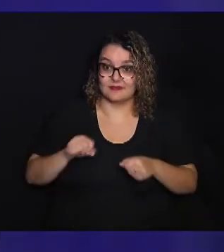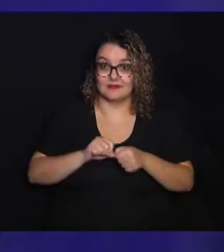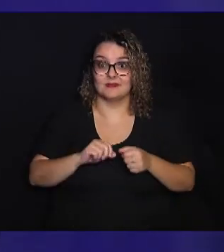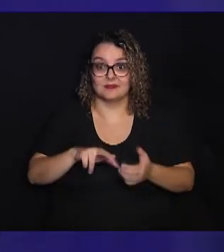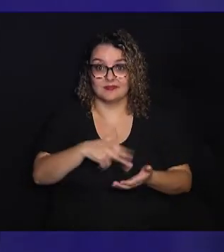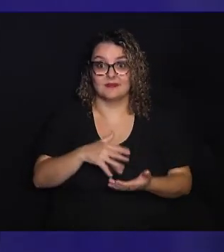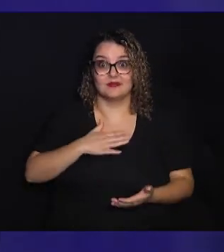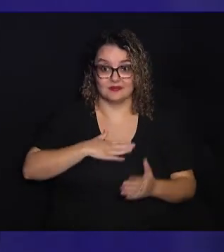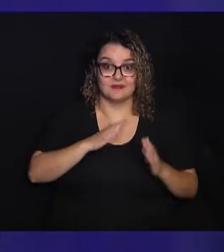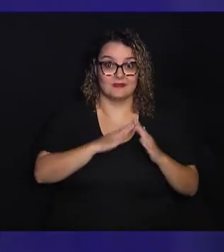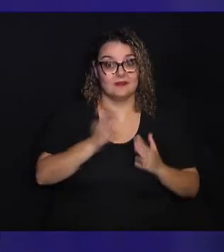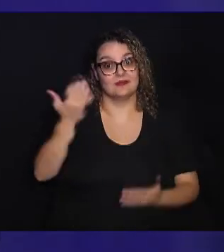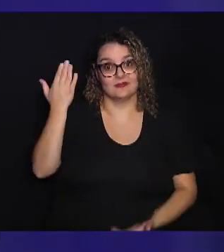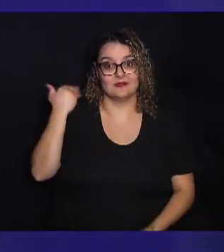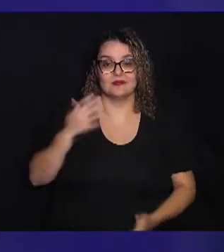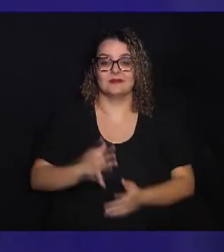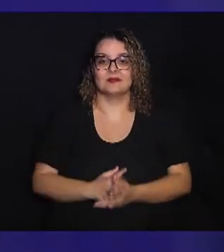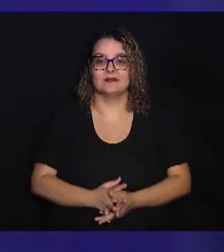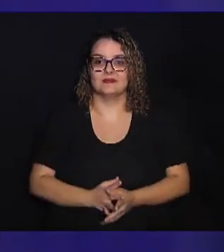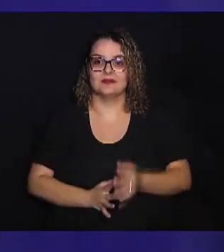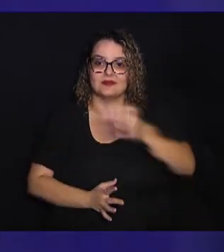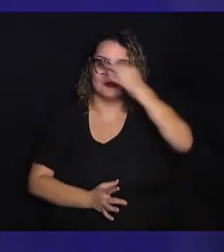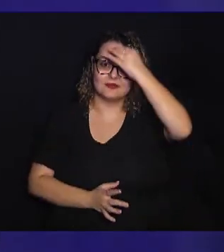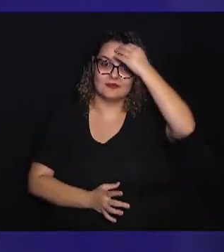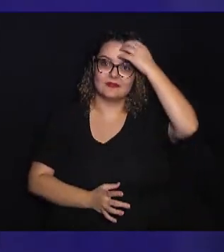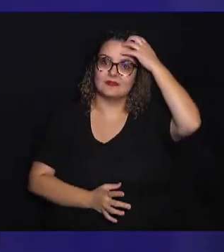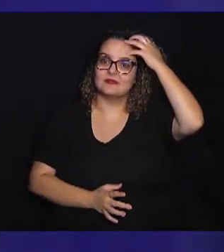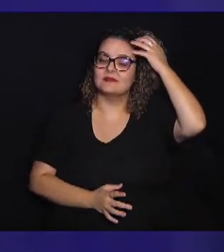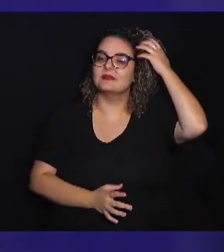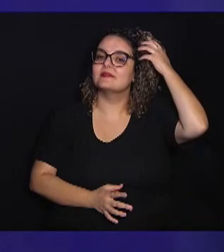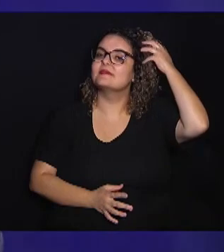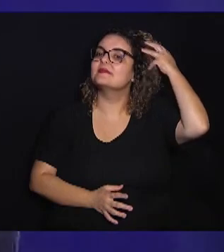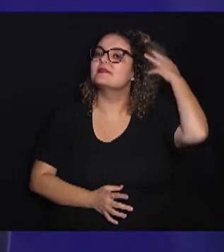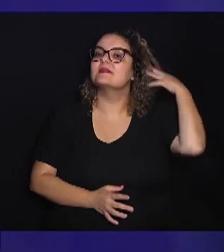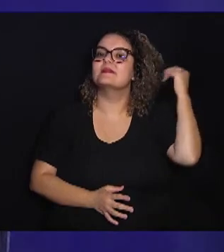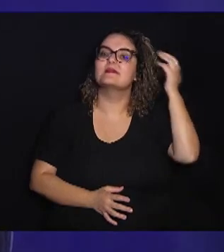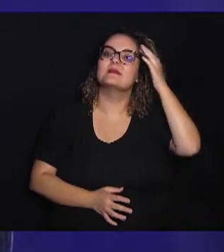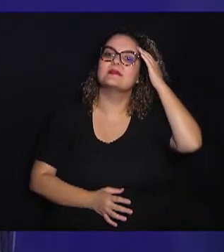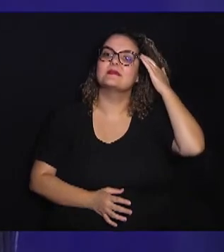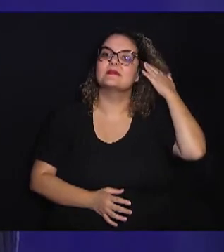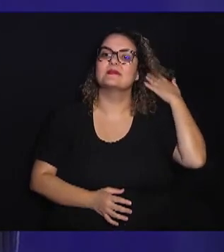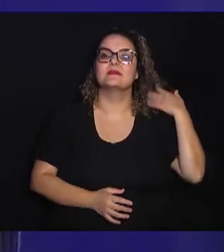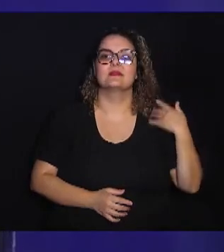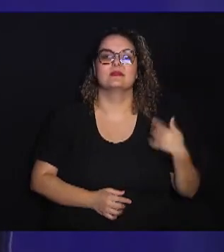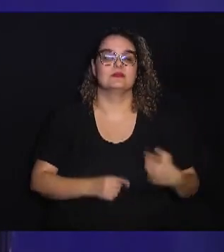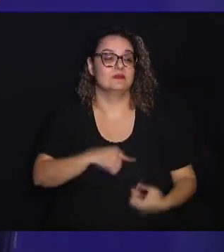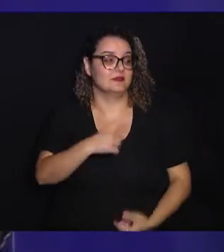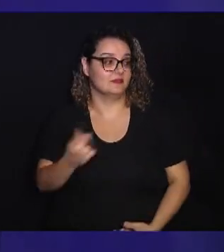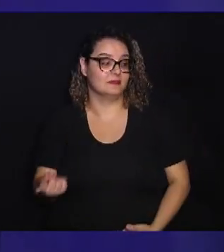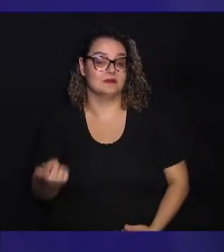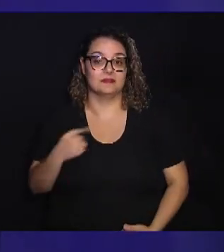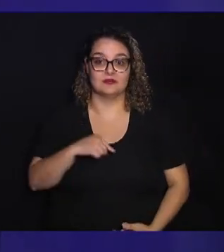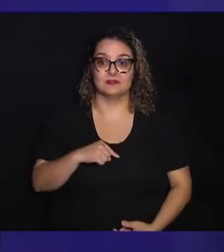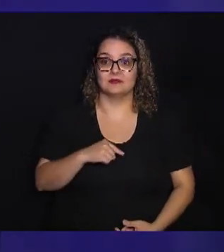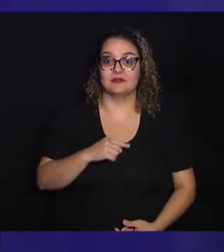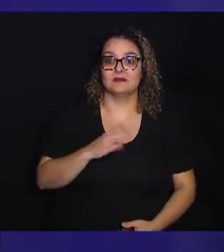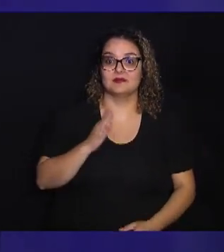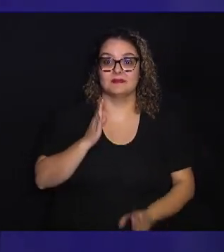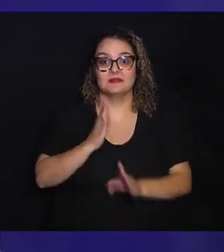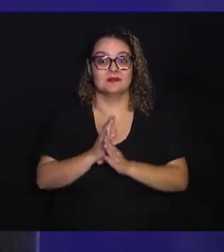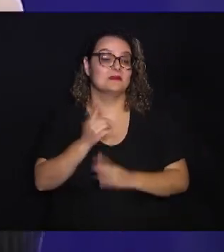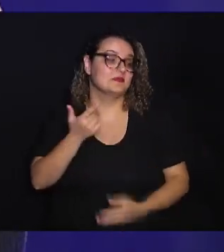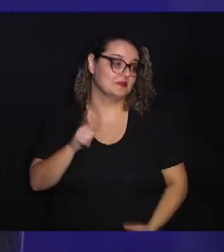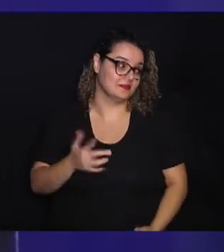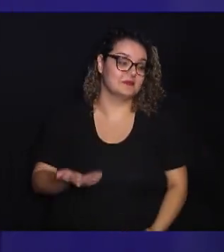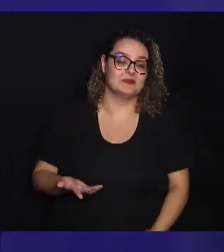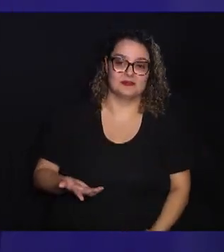minha casa, na época eu dava aula lá, particular, e voltava. E a gente se reencontrou. Eu